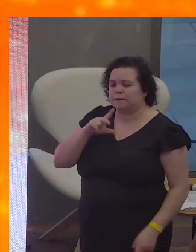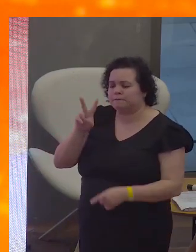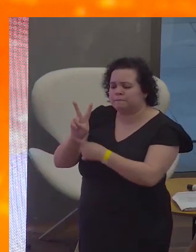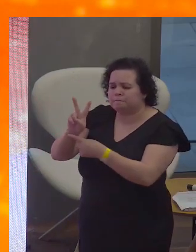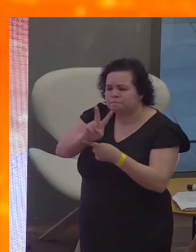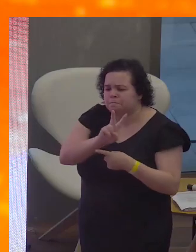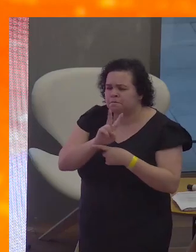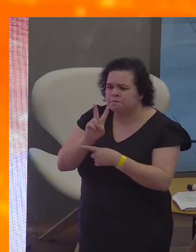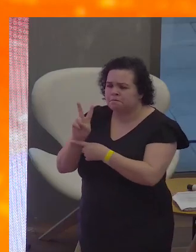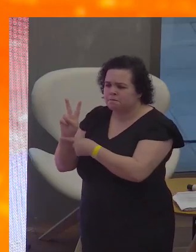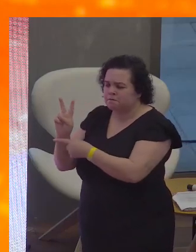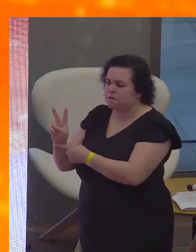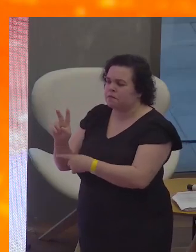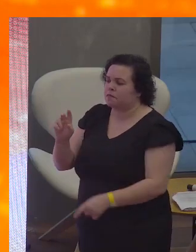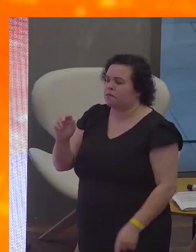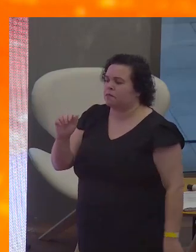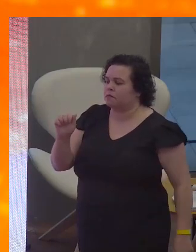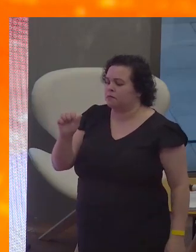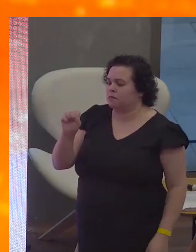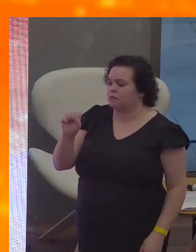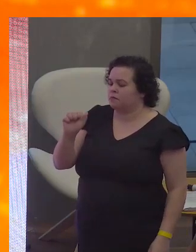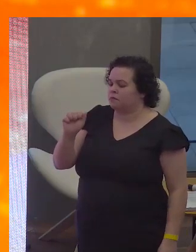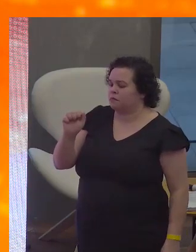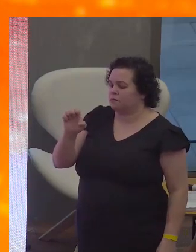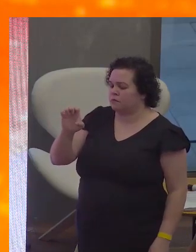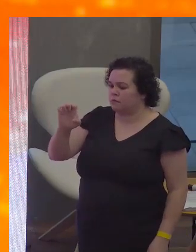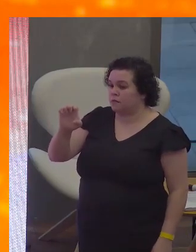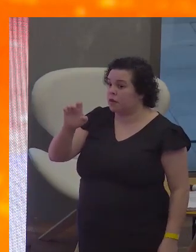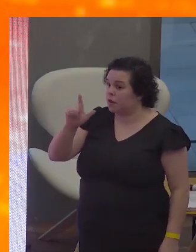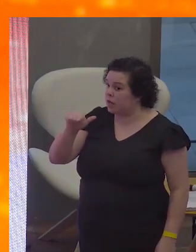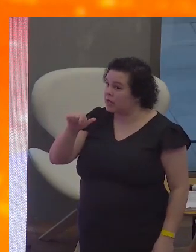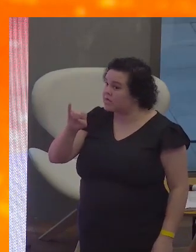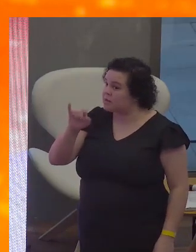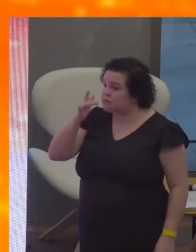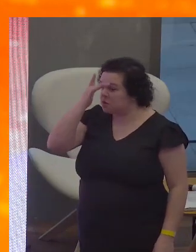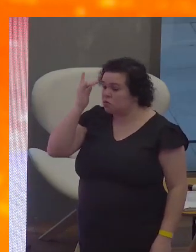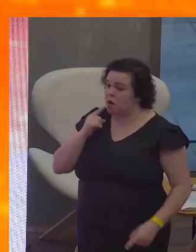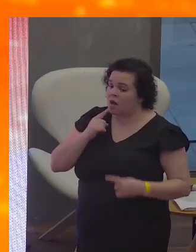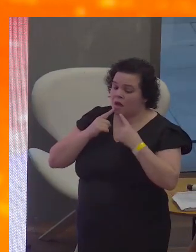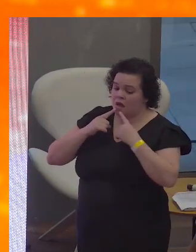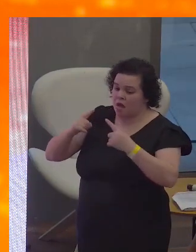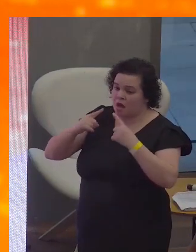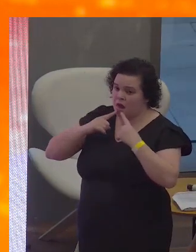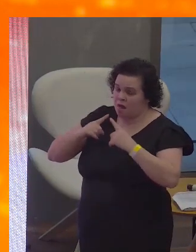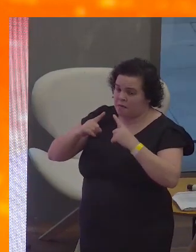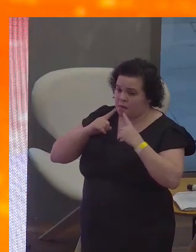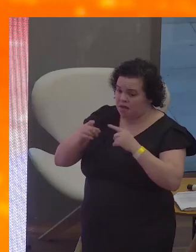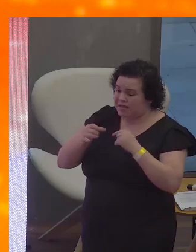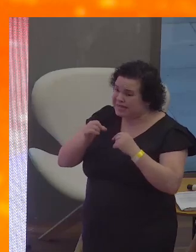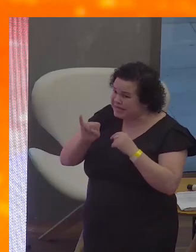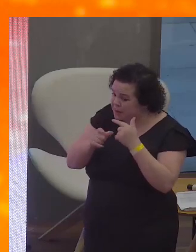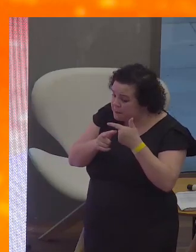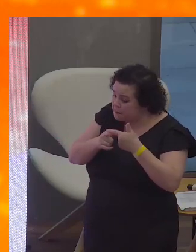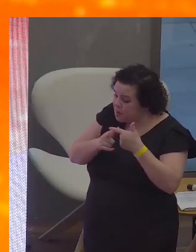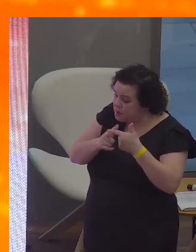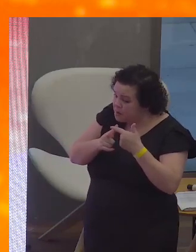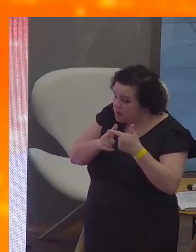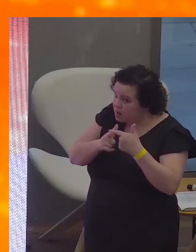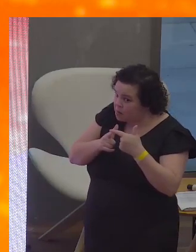fiscalização pela ASAI é por alguma reclamação. Se houver algum problema com